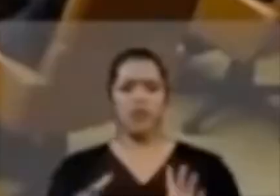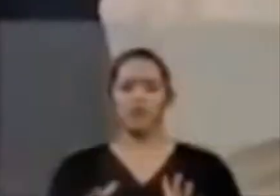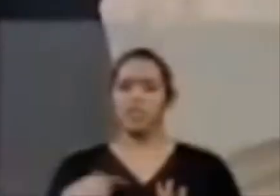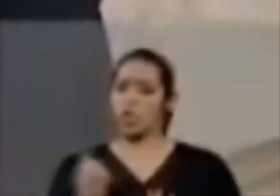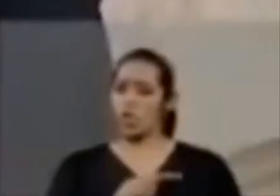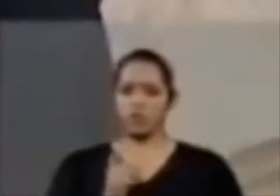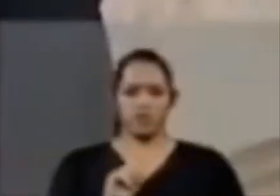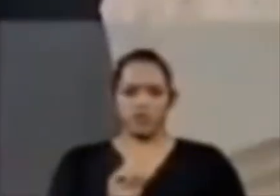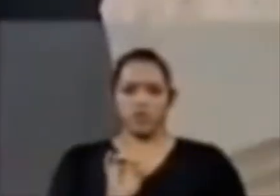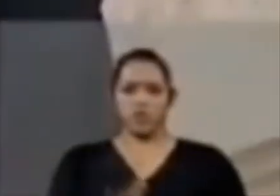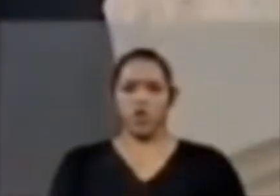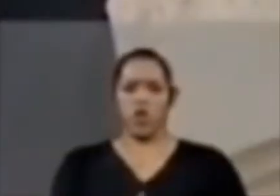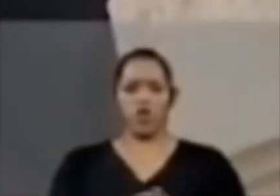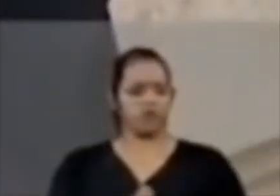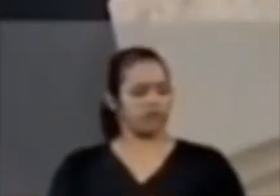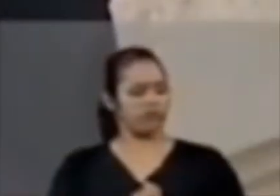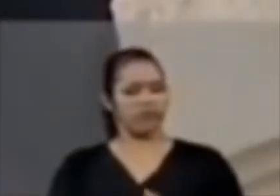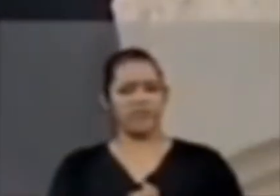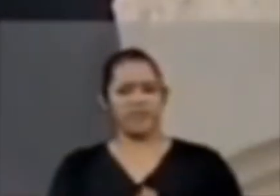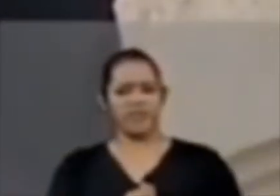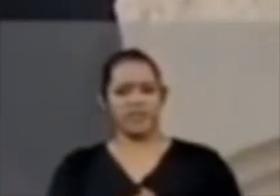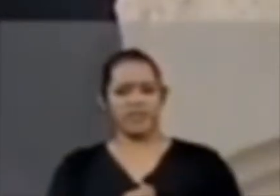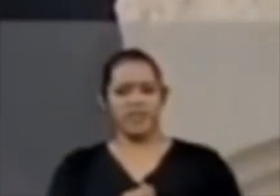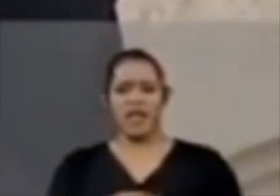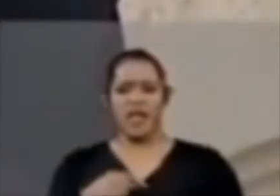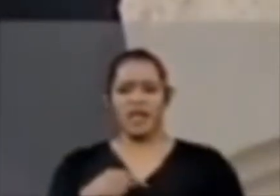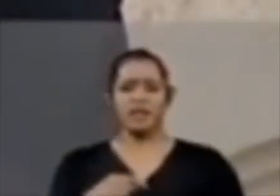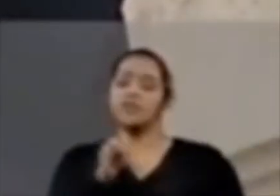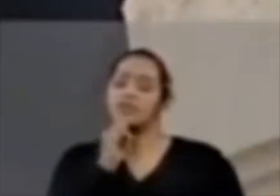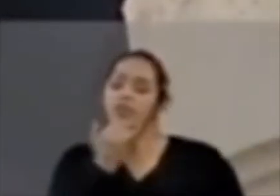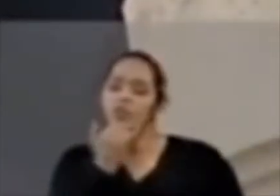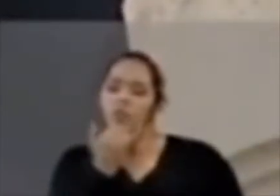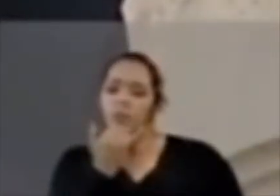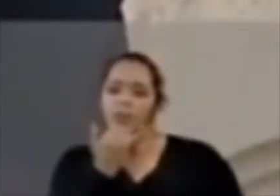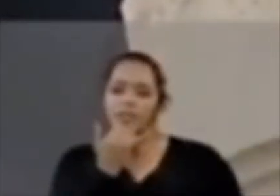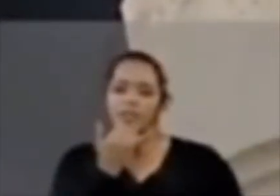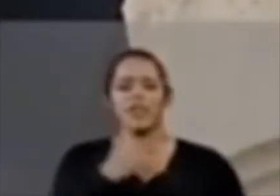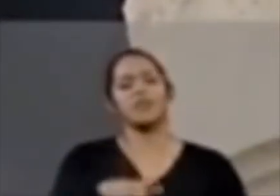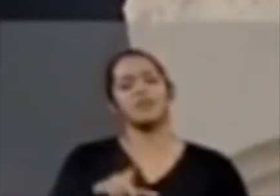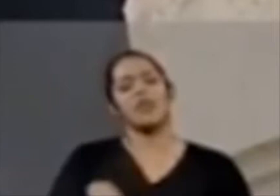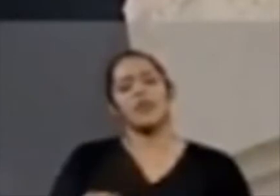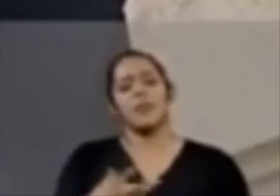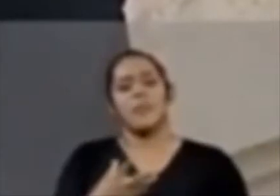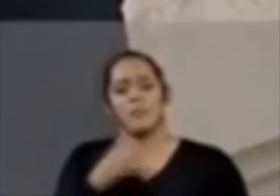Não somos apenas passageiros dessa mudança histórica,